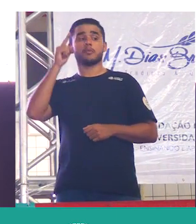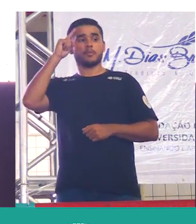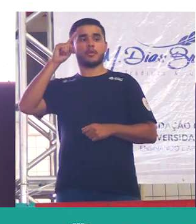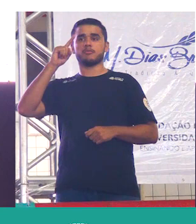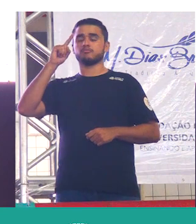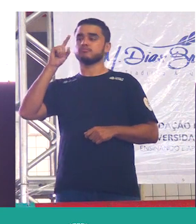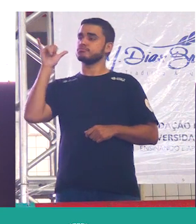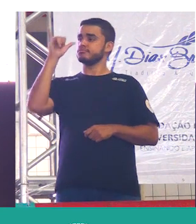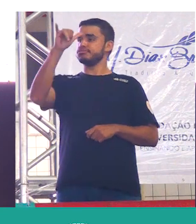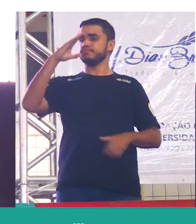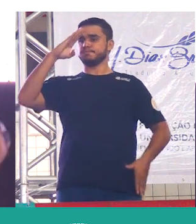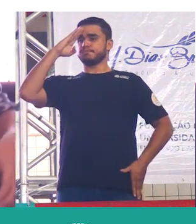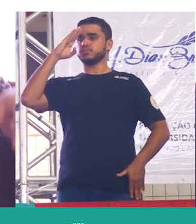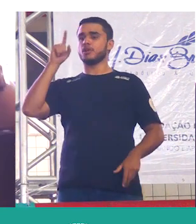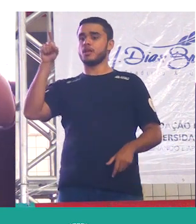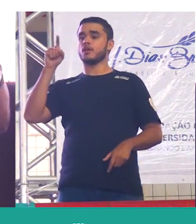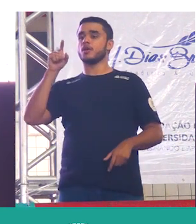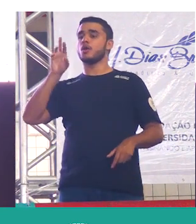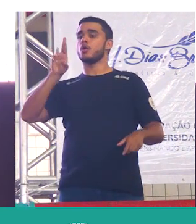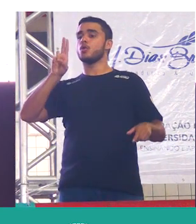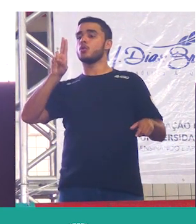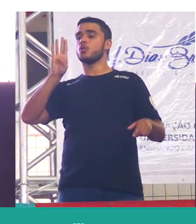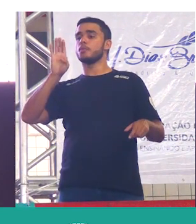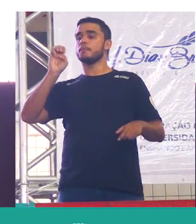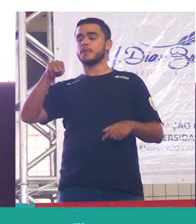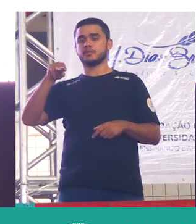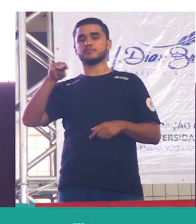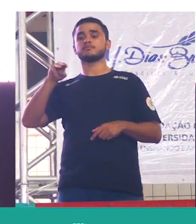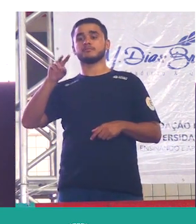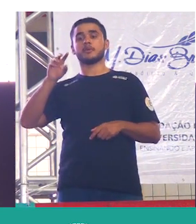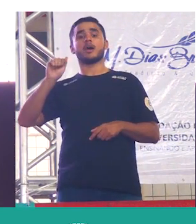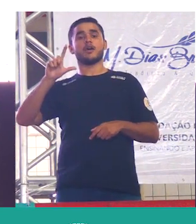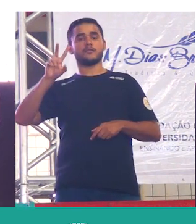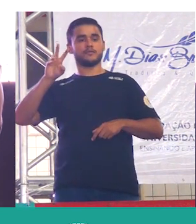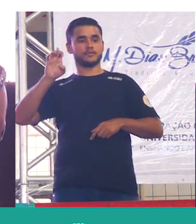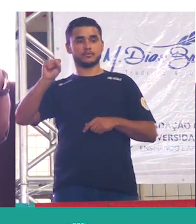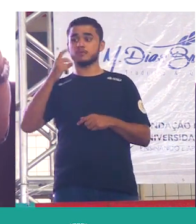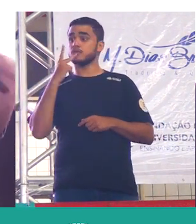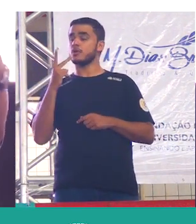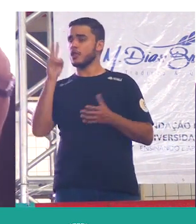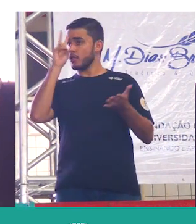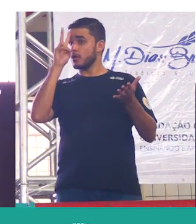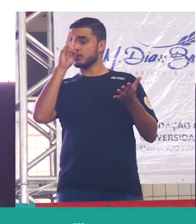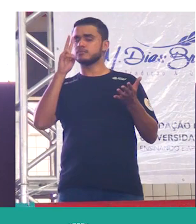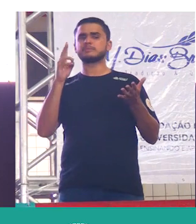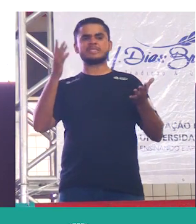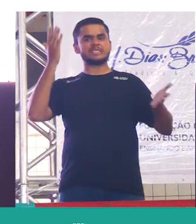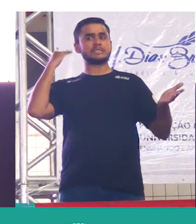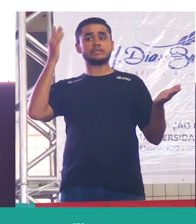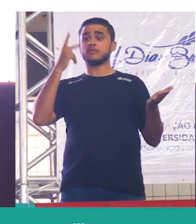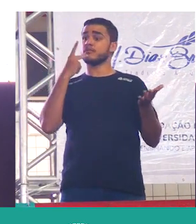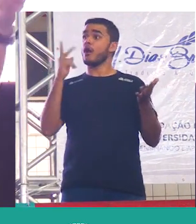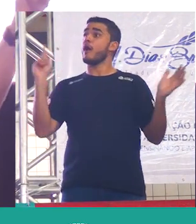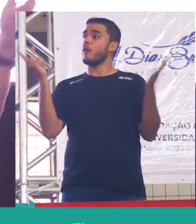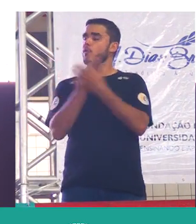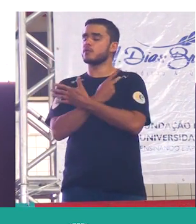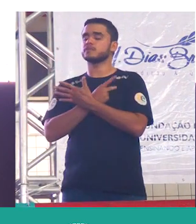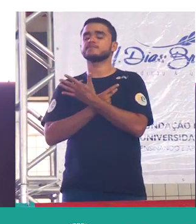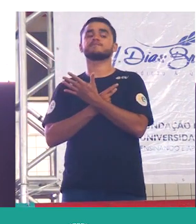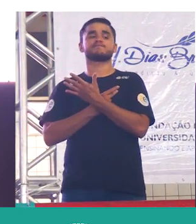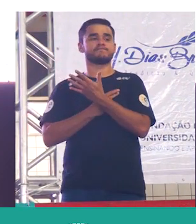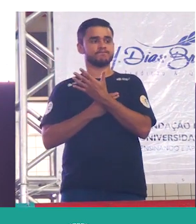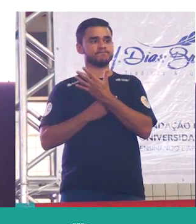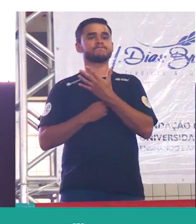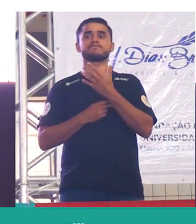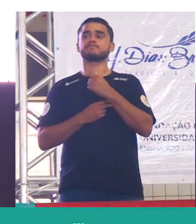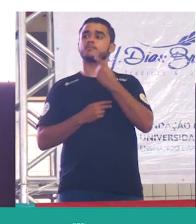Vaz. Então, pessoal, esse episódio, na época, rendeu tanto, mas rendeu tanto, que